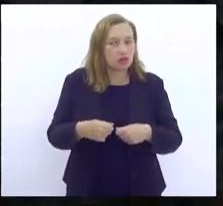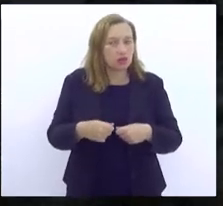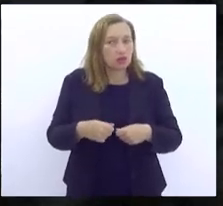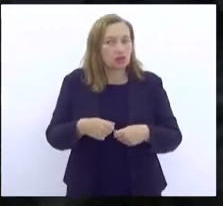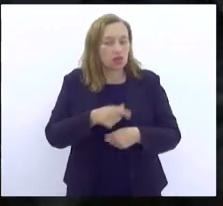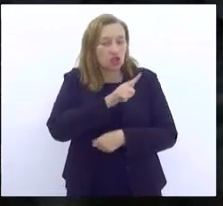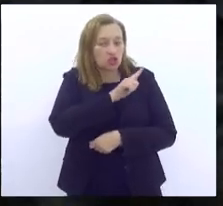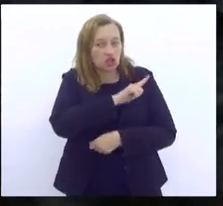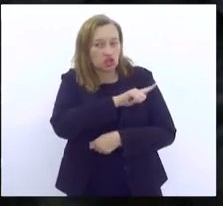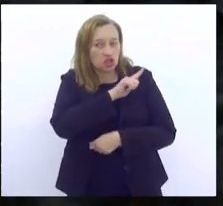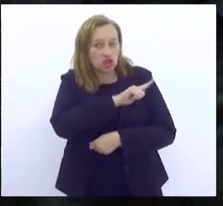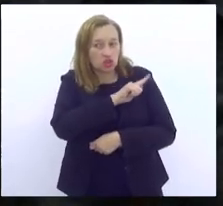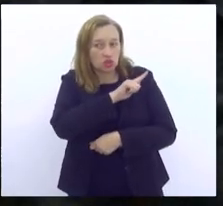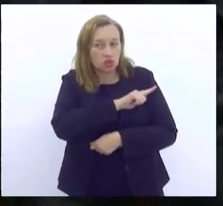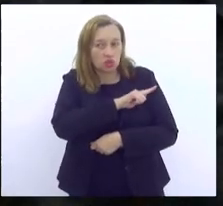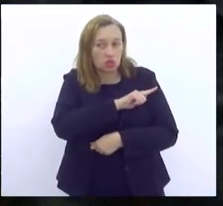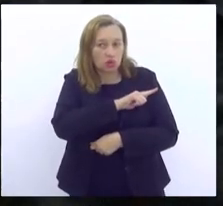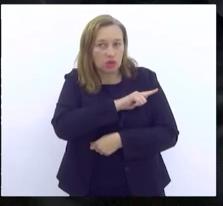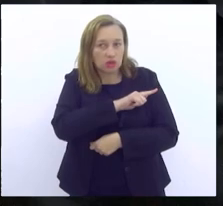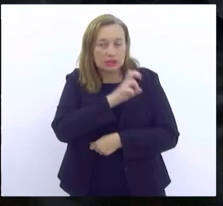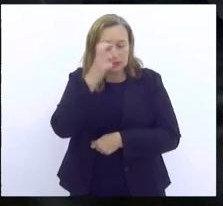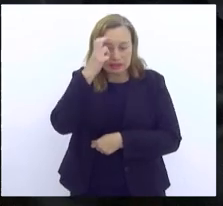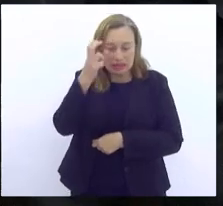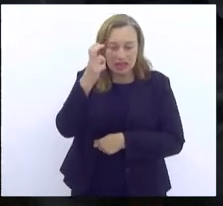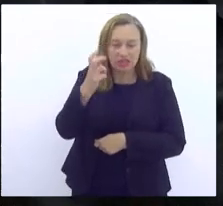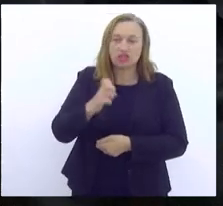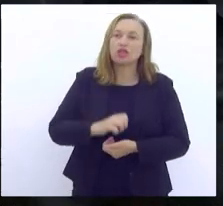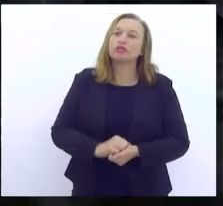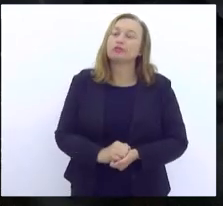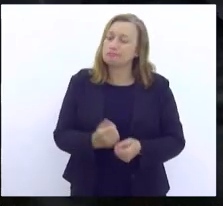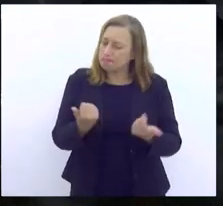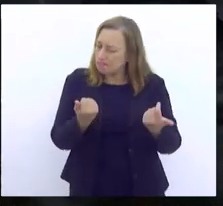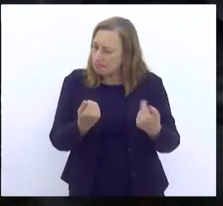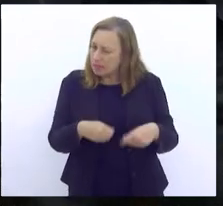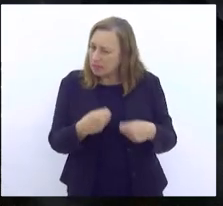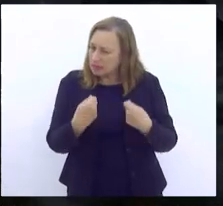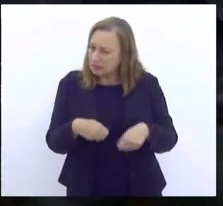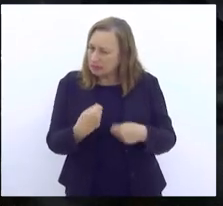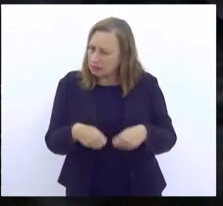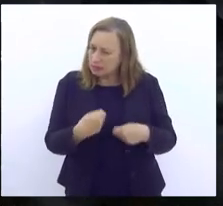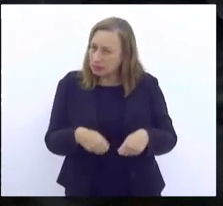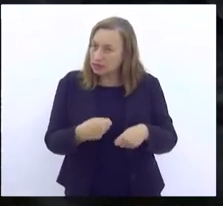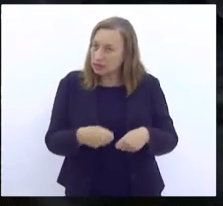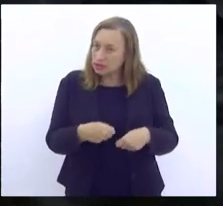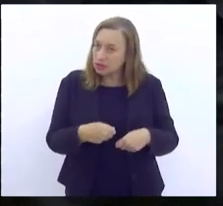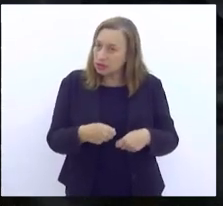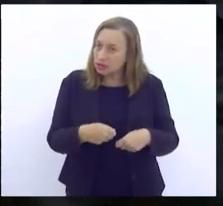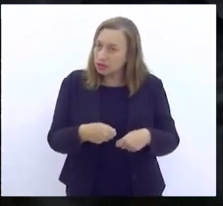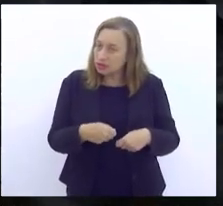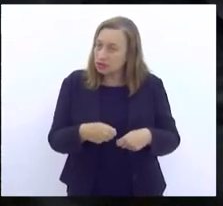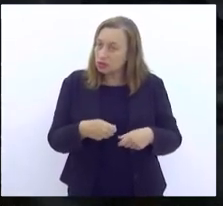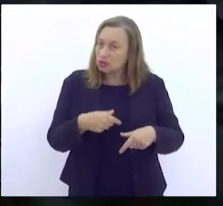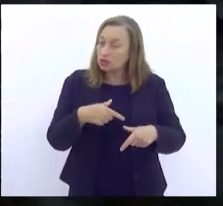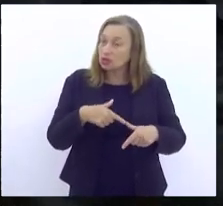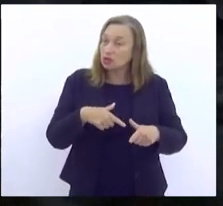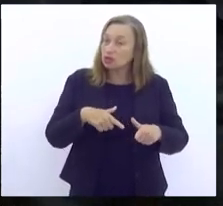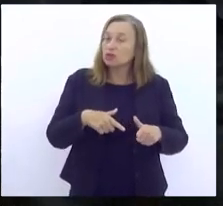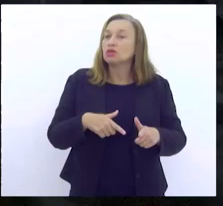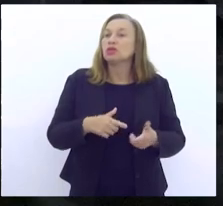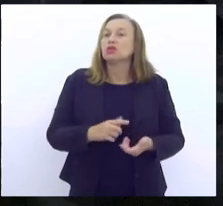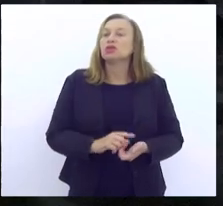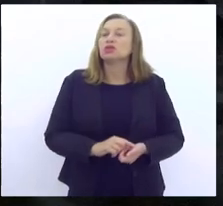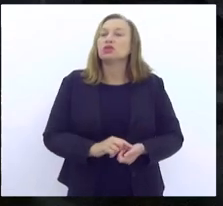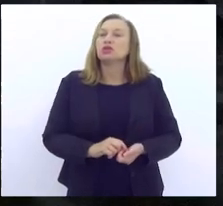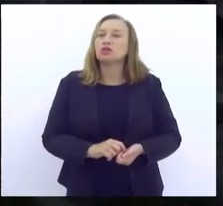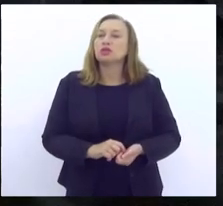instrumentos legais para isso. Precisa de instrumentos operacionais para